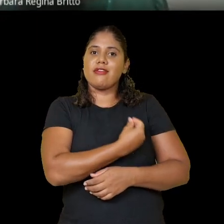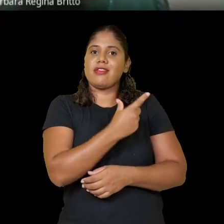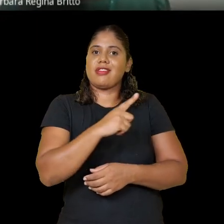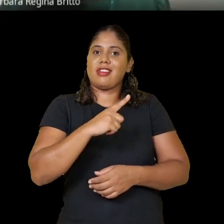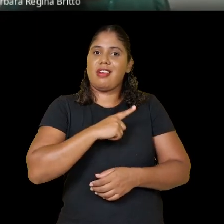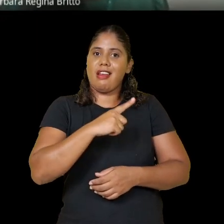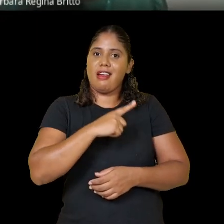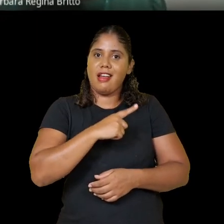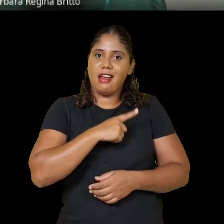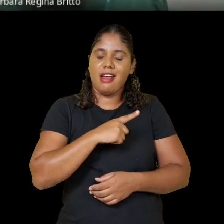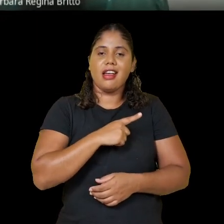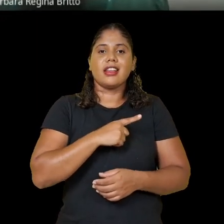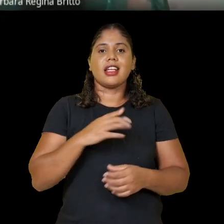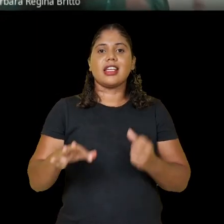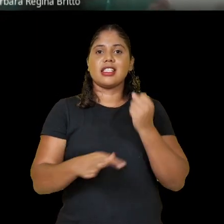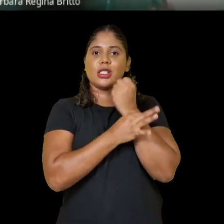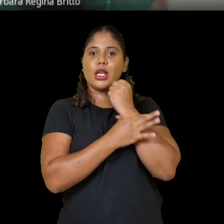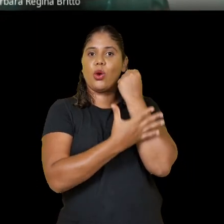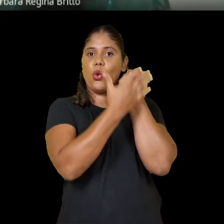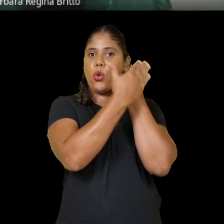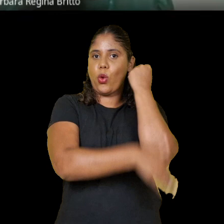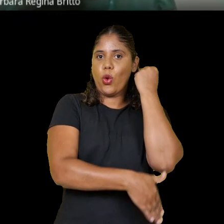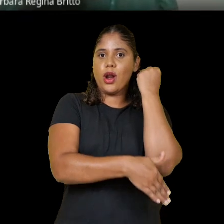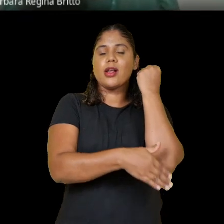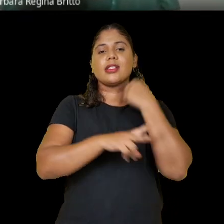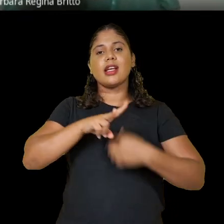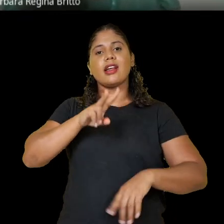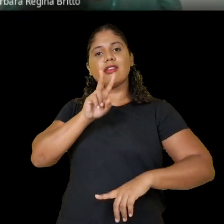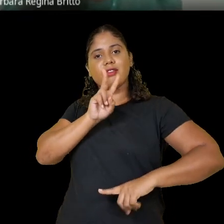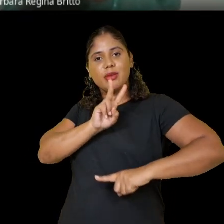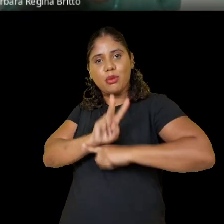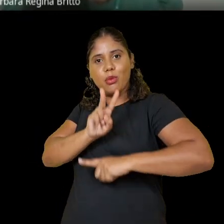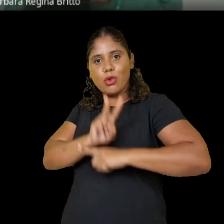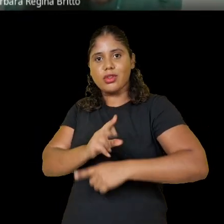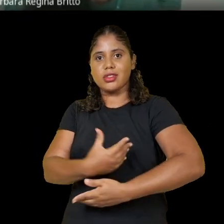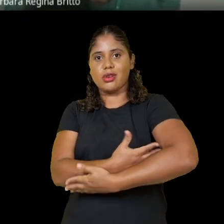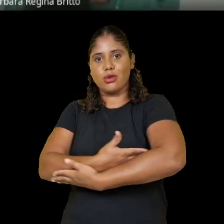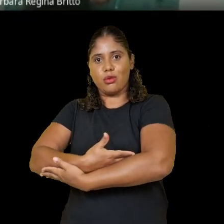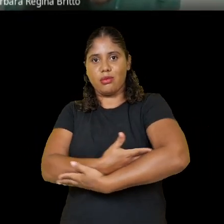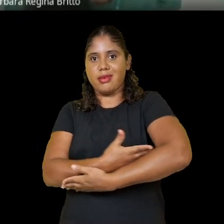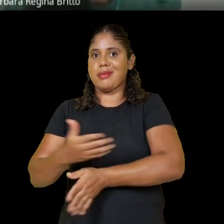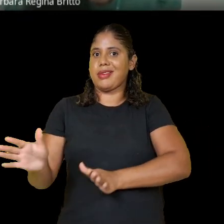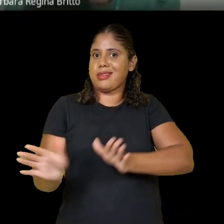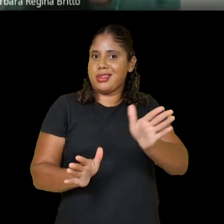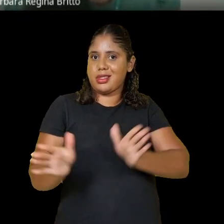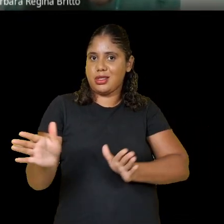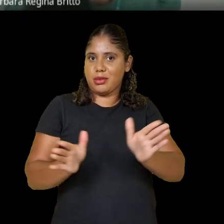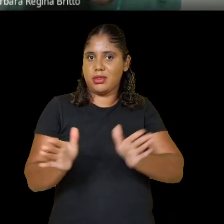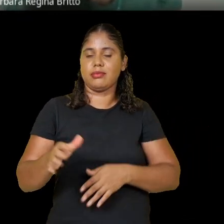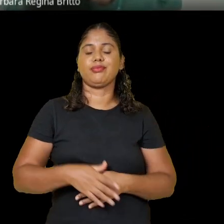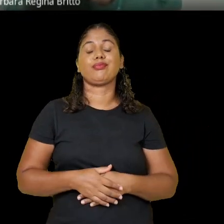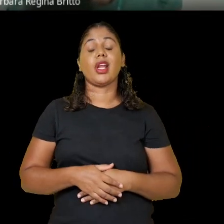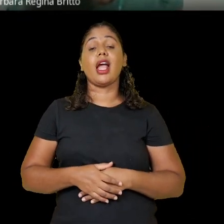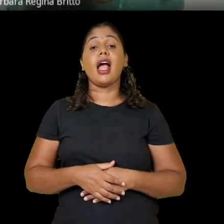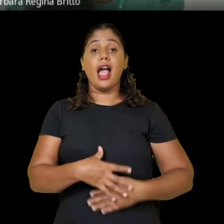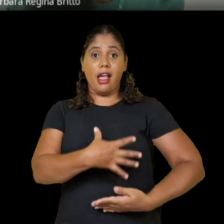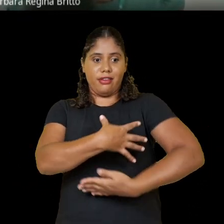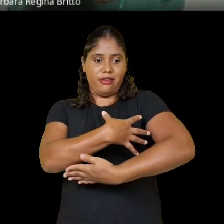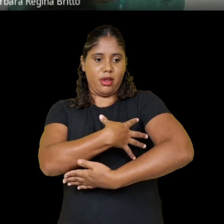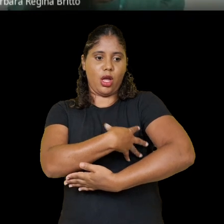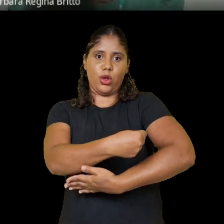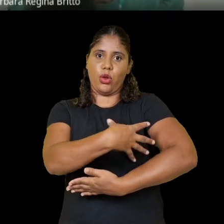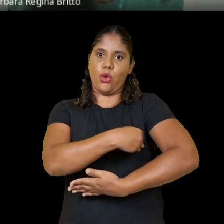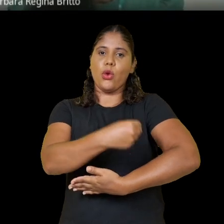vai proteger o bebê aí durante esse período. E aí a gente tem também o leite maduro,